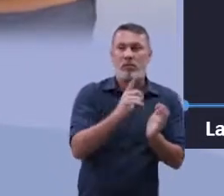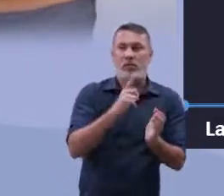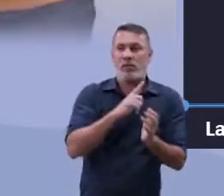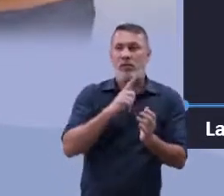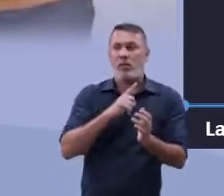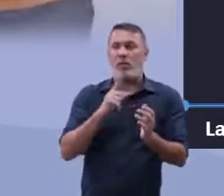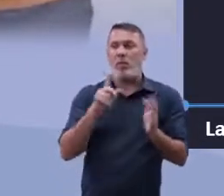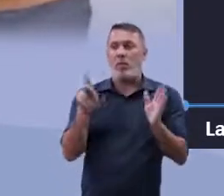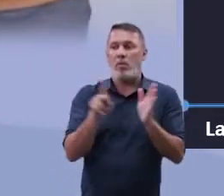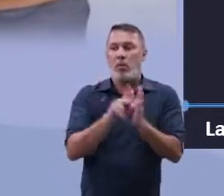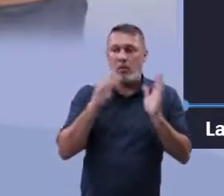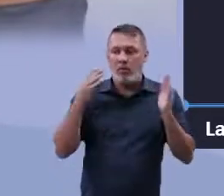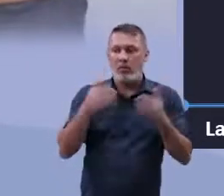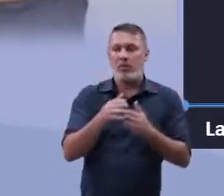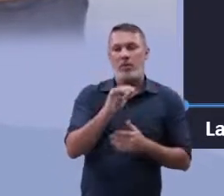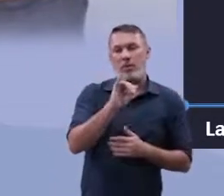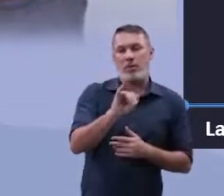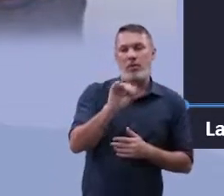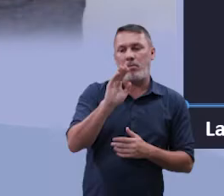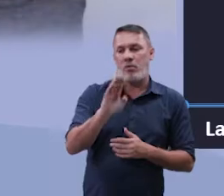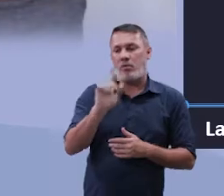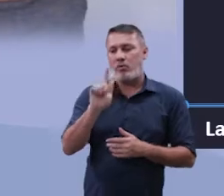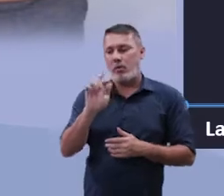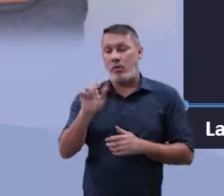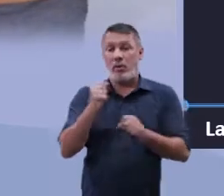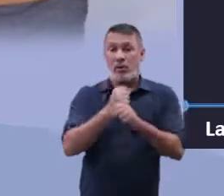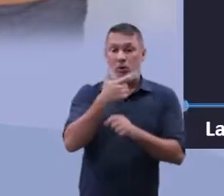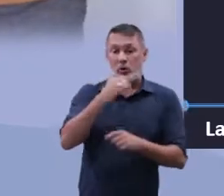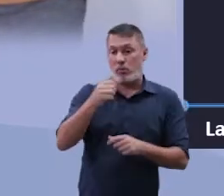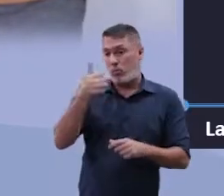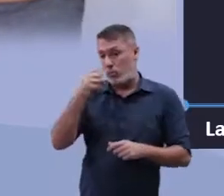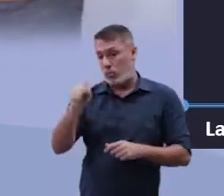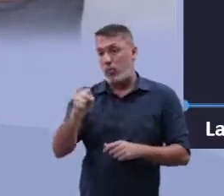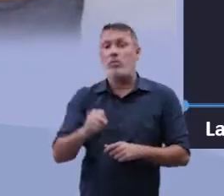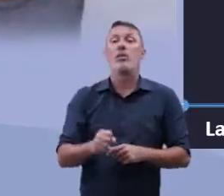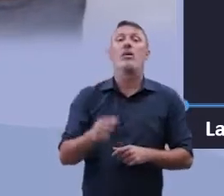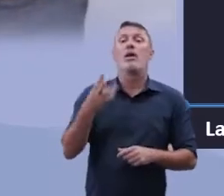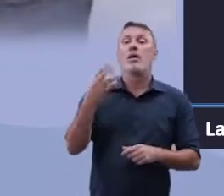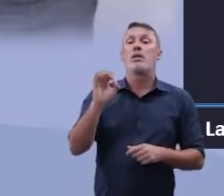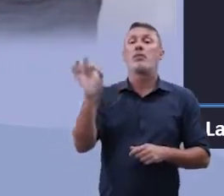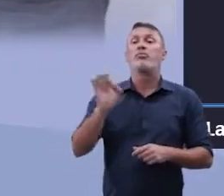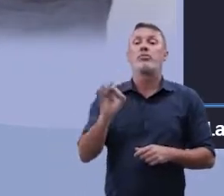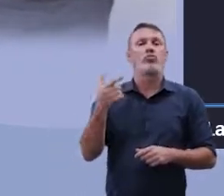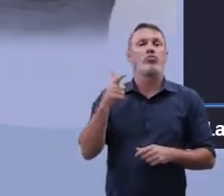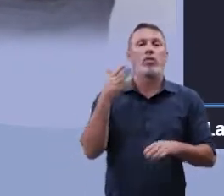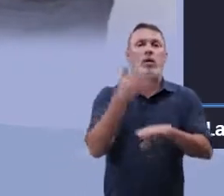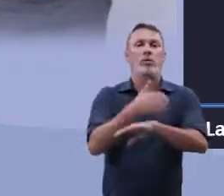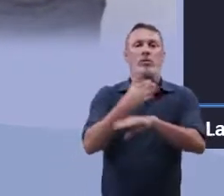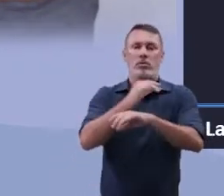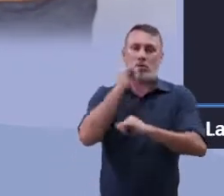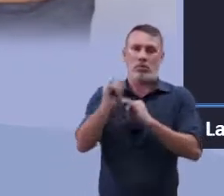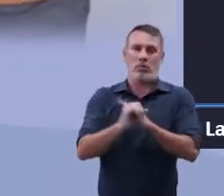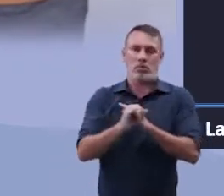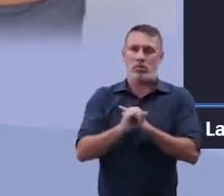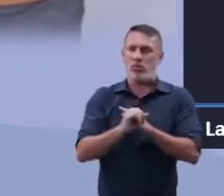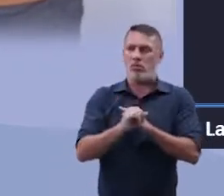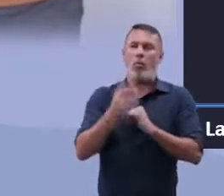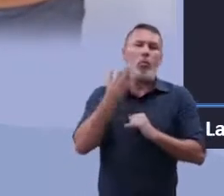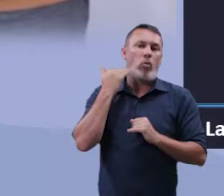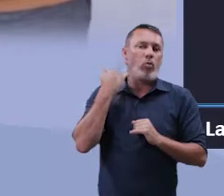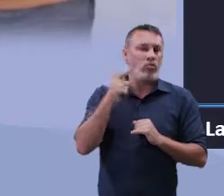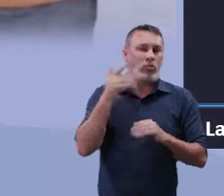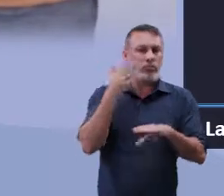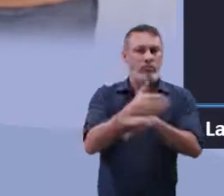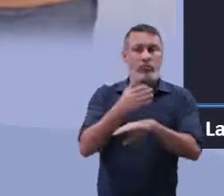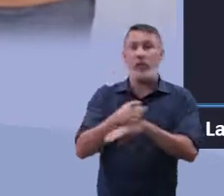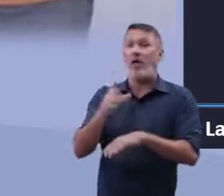acordo com o Instituto Brasileiro, né, de Geografia, o IBGE, em 2018, 30% dos brasileiros não tinham acesso à internet.